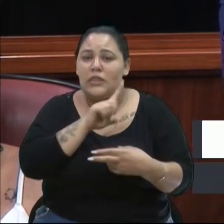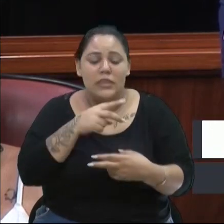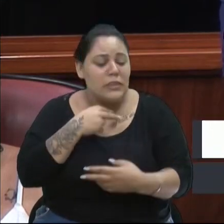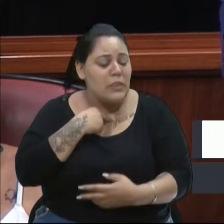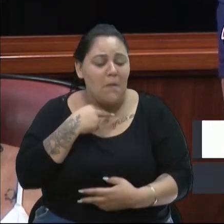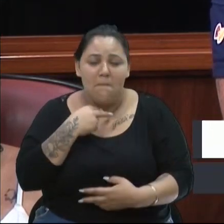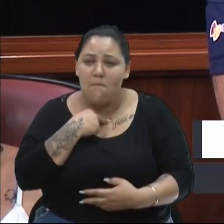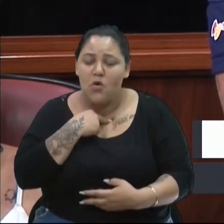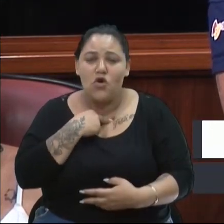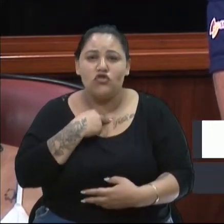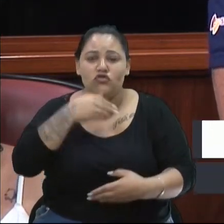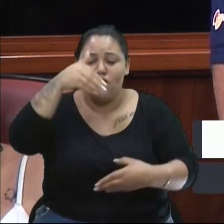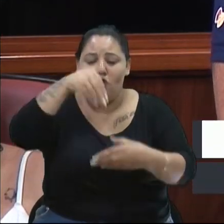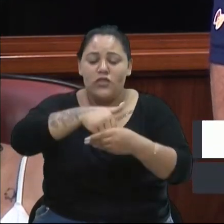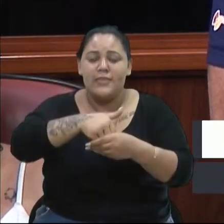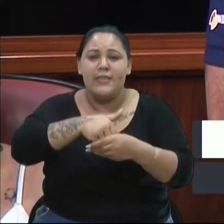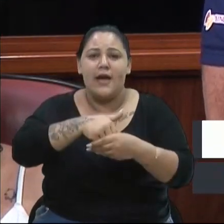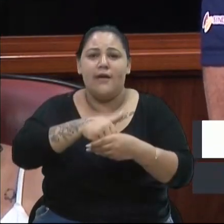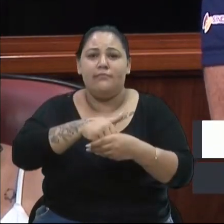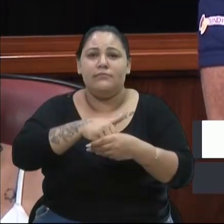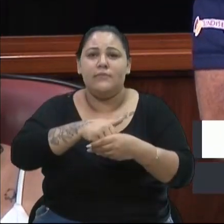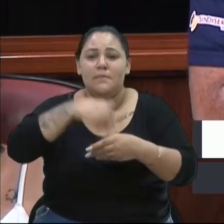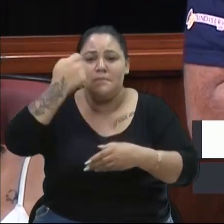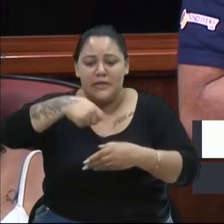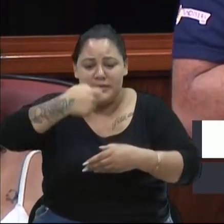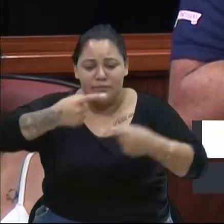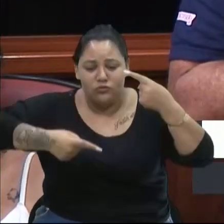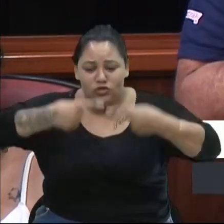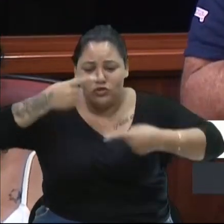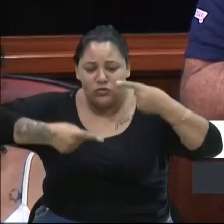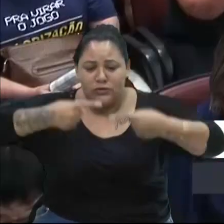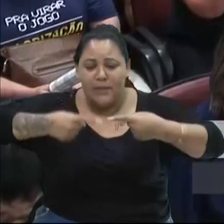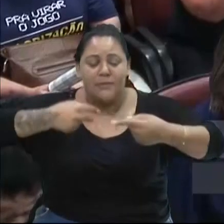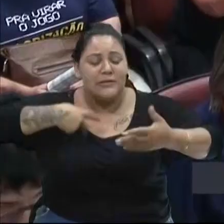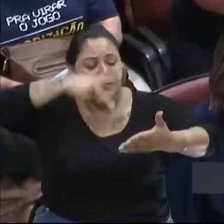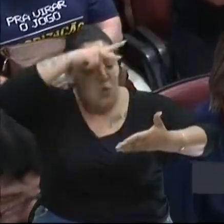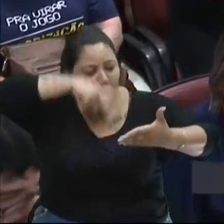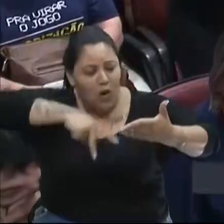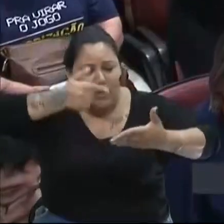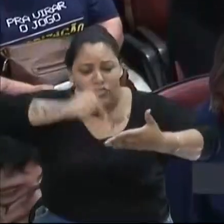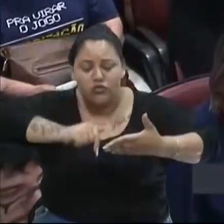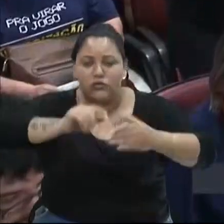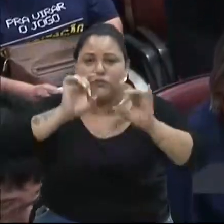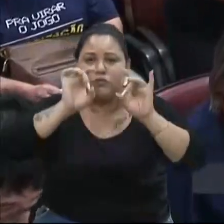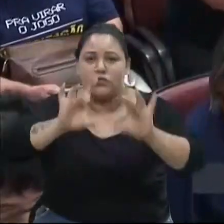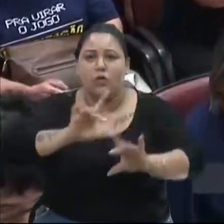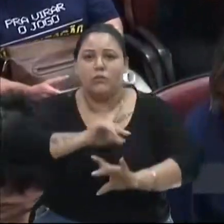afogadilho. Precisamos discutir, ela precisa ser revista. Era isso, presidente.